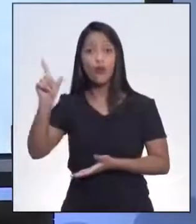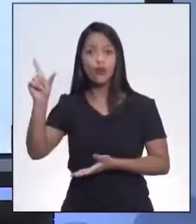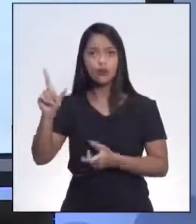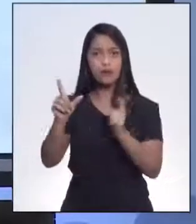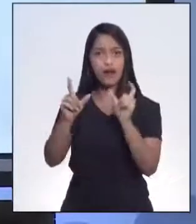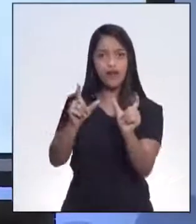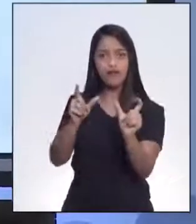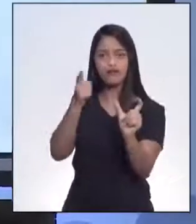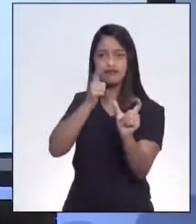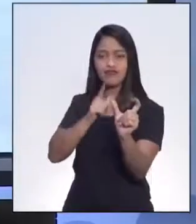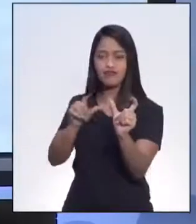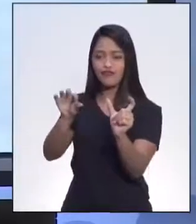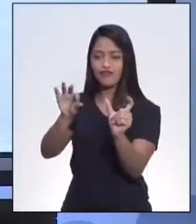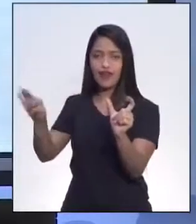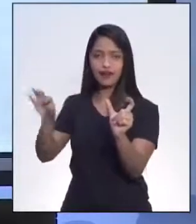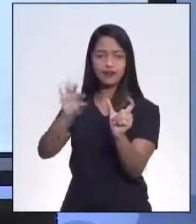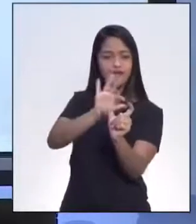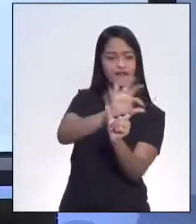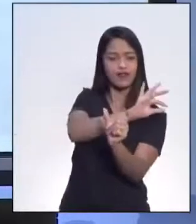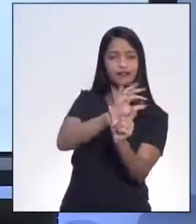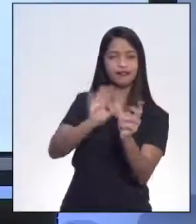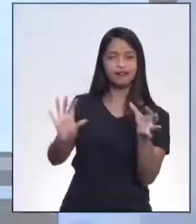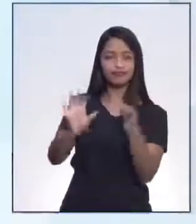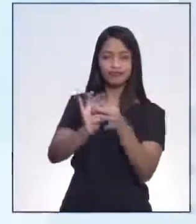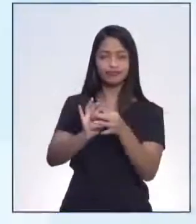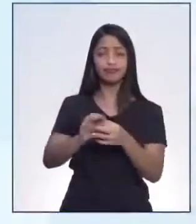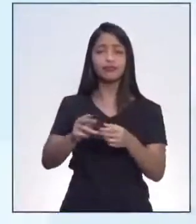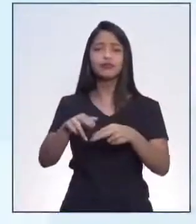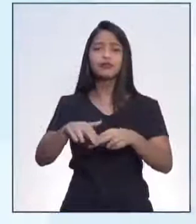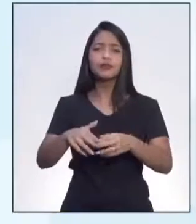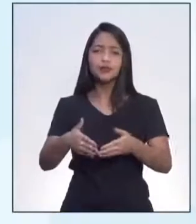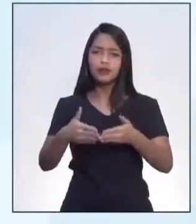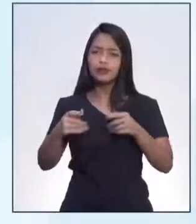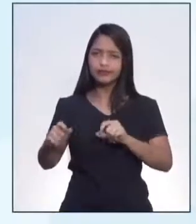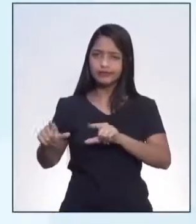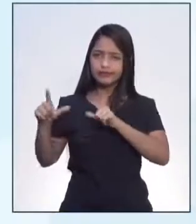diretor, coloca próximo slide na tela para mim.